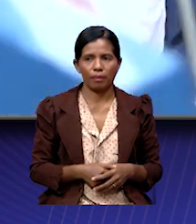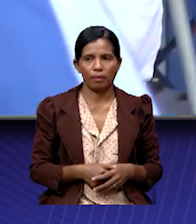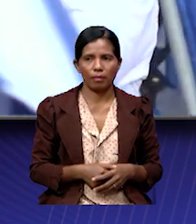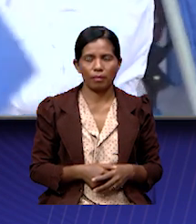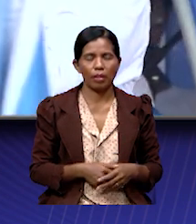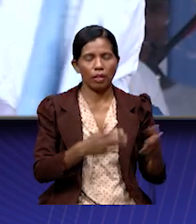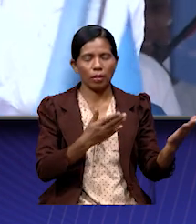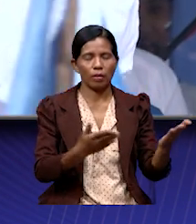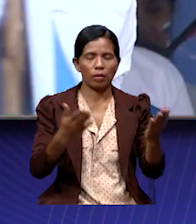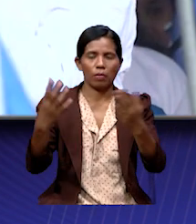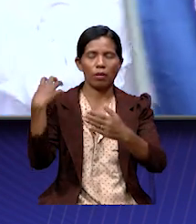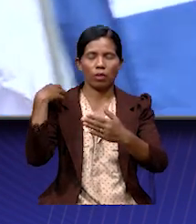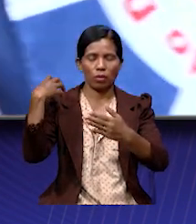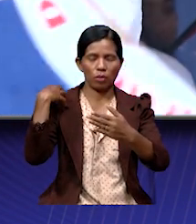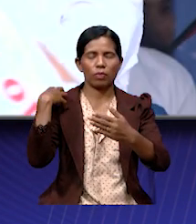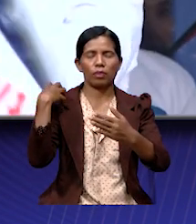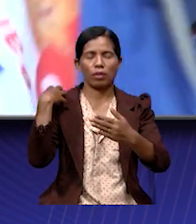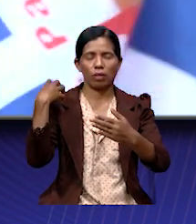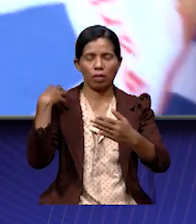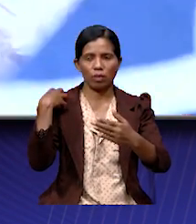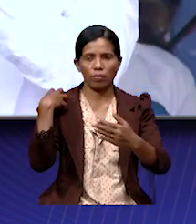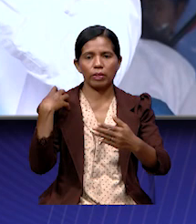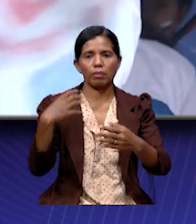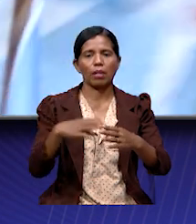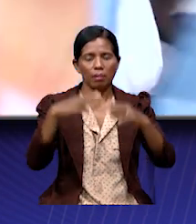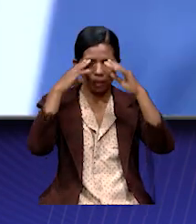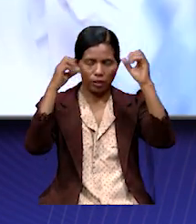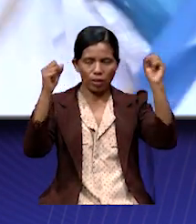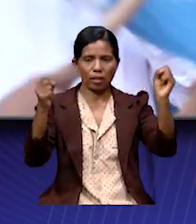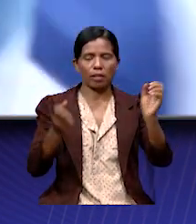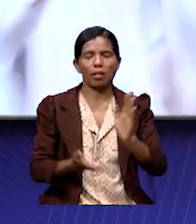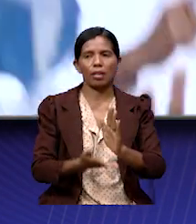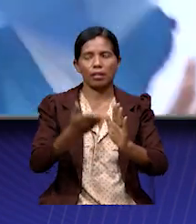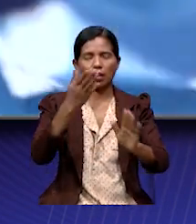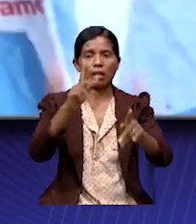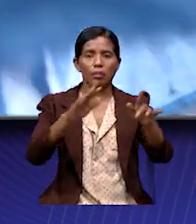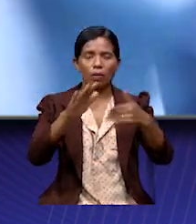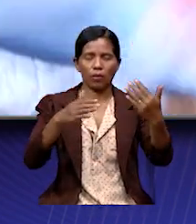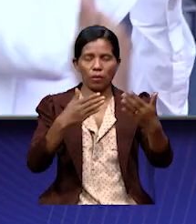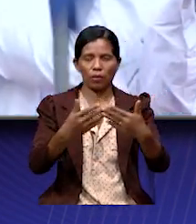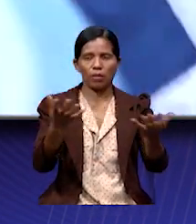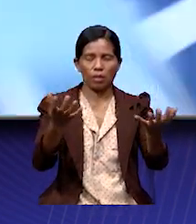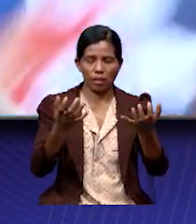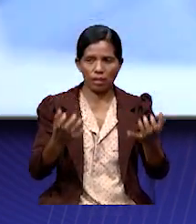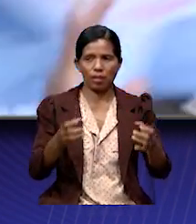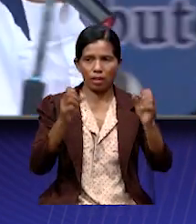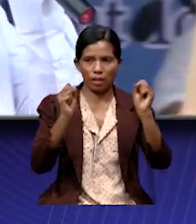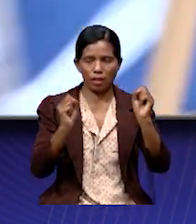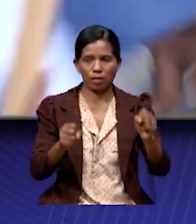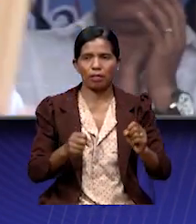passo para minha cocorrei, a saia dignidade malvere, dignidade de malvere.